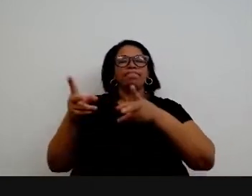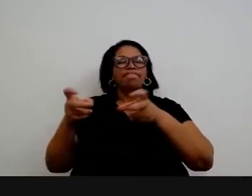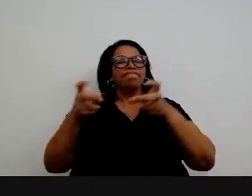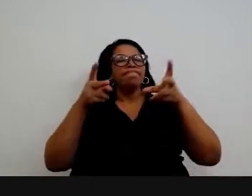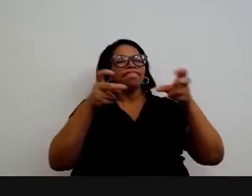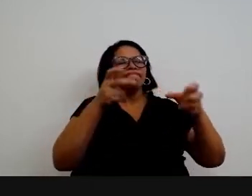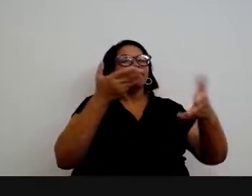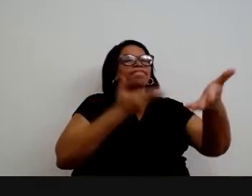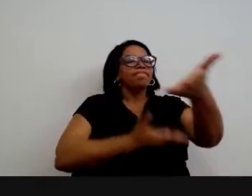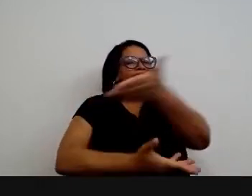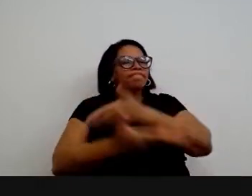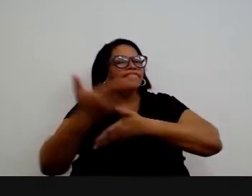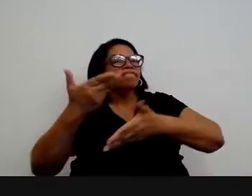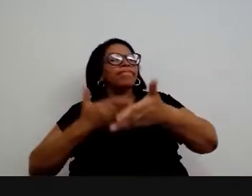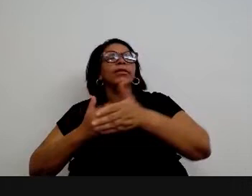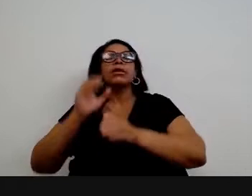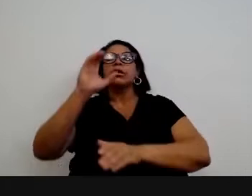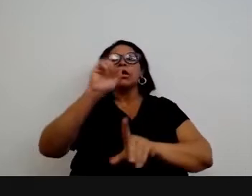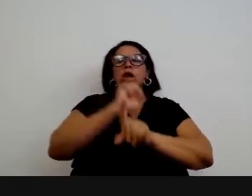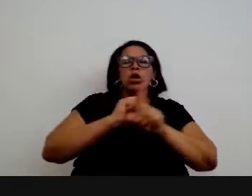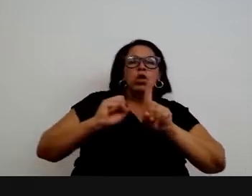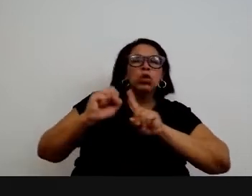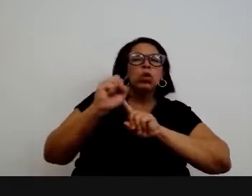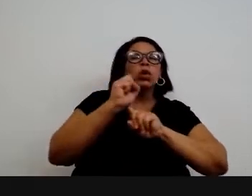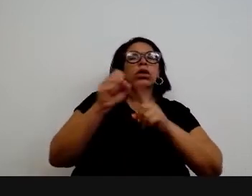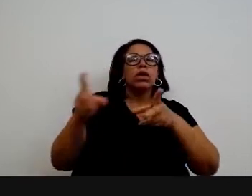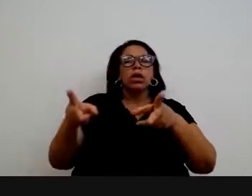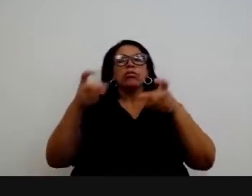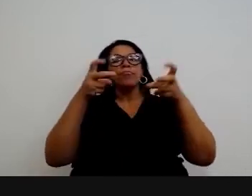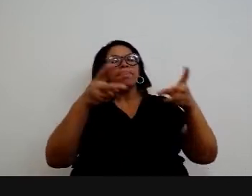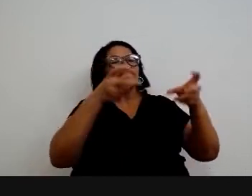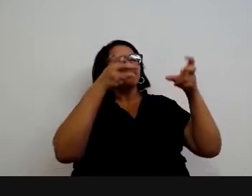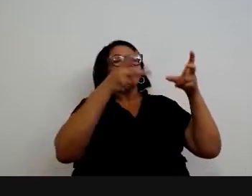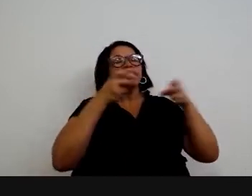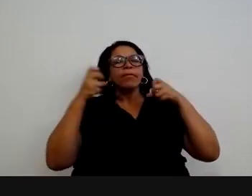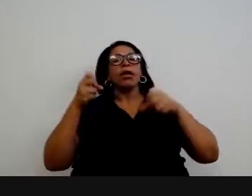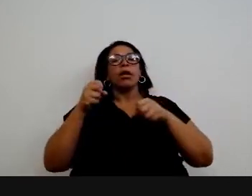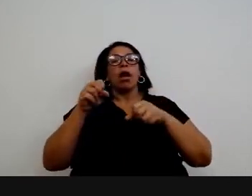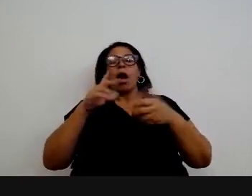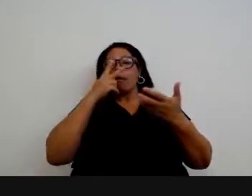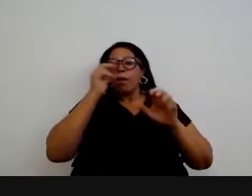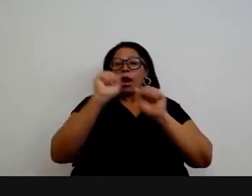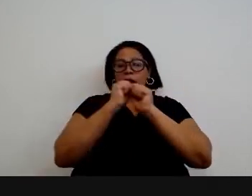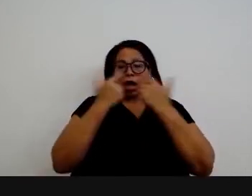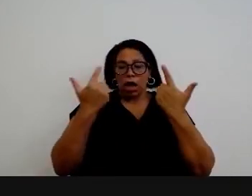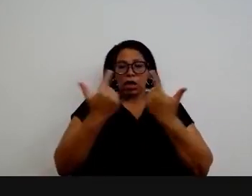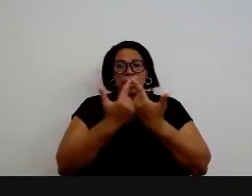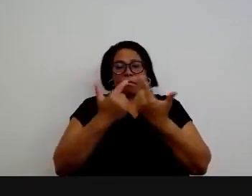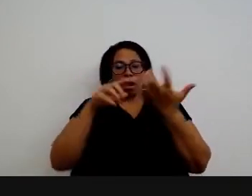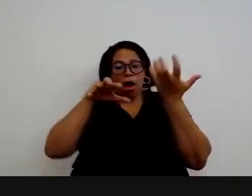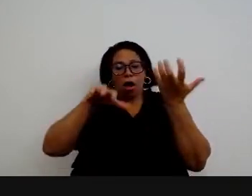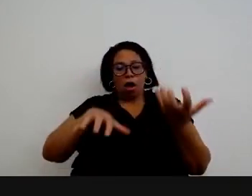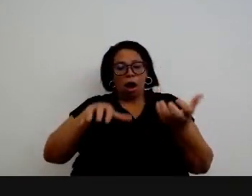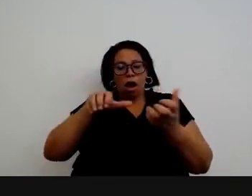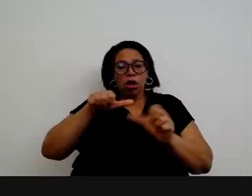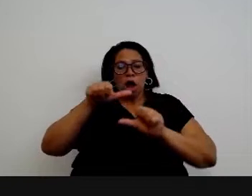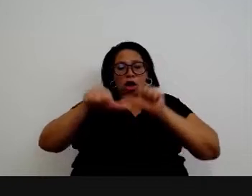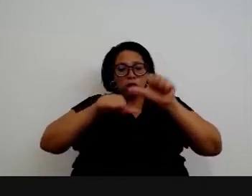escuta, um processo de troca, de escuta da sociedade, de escuta Quer dizer, o parlamento muda também, a forma como a gente